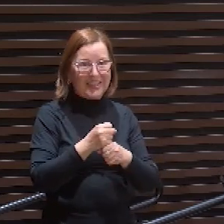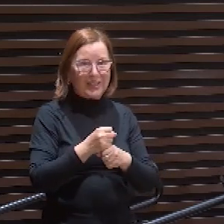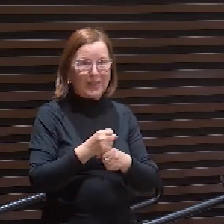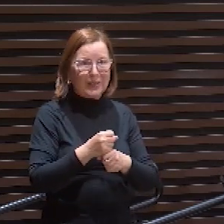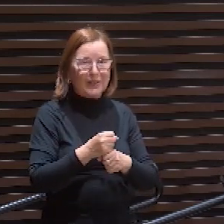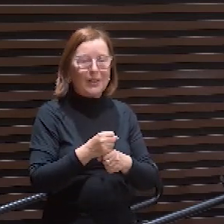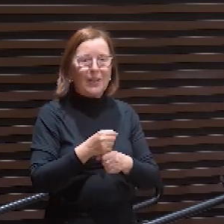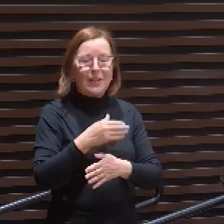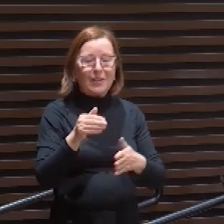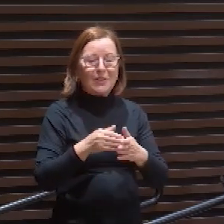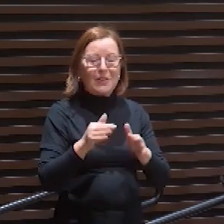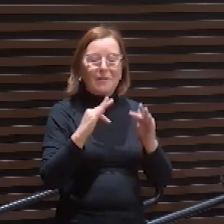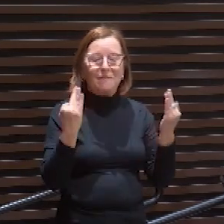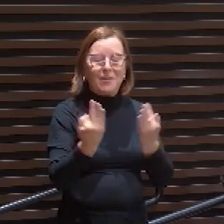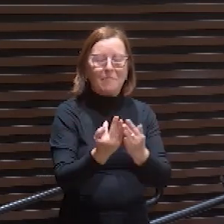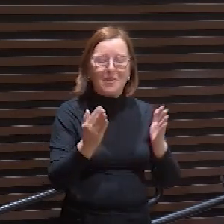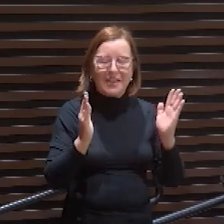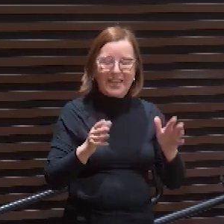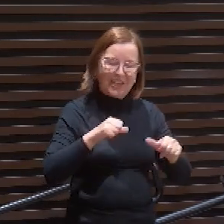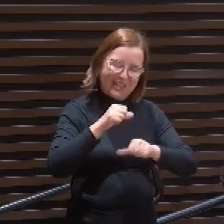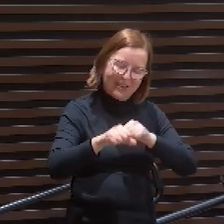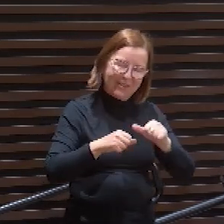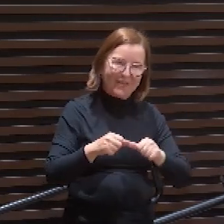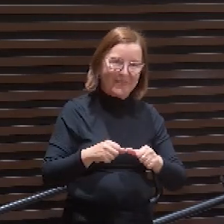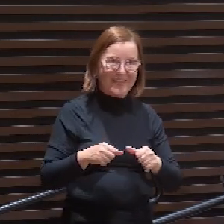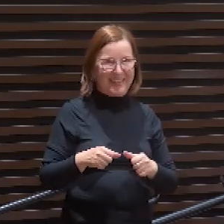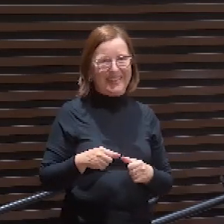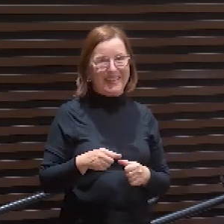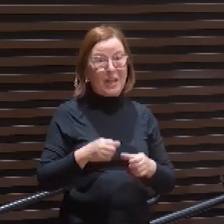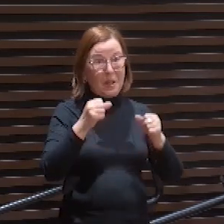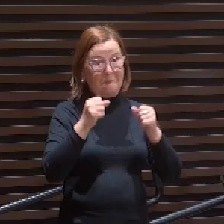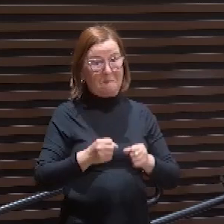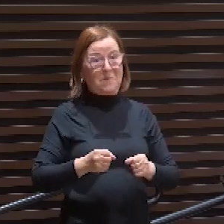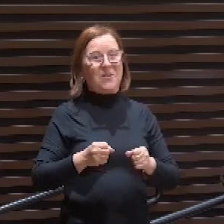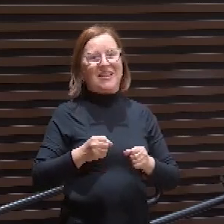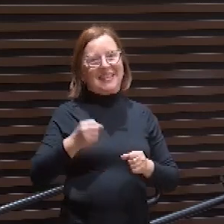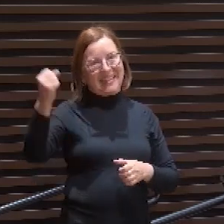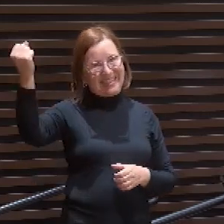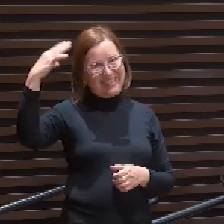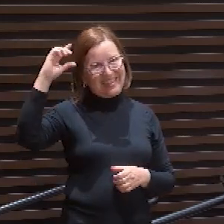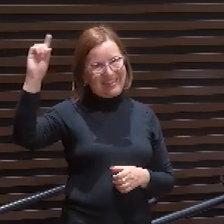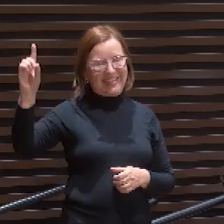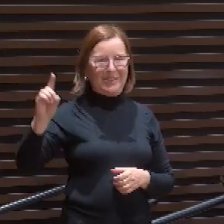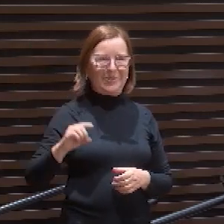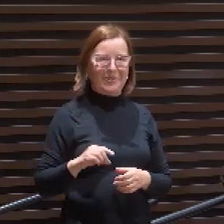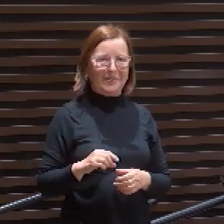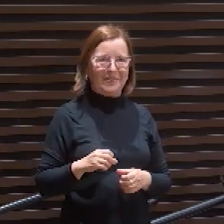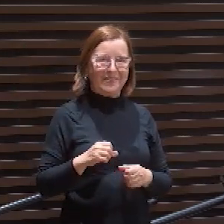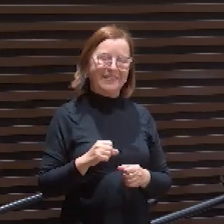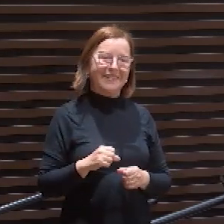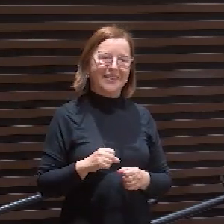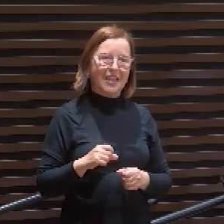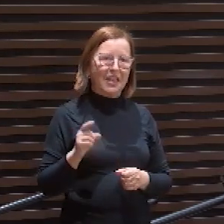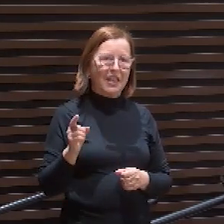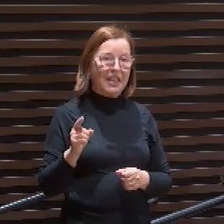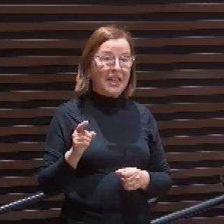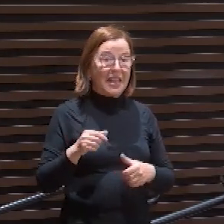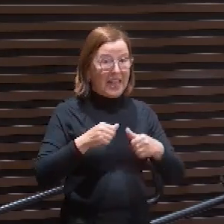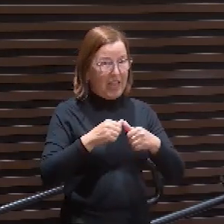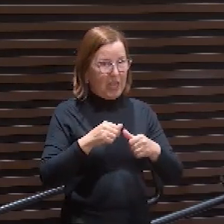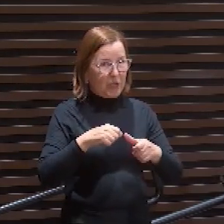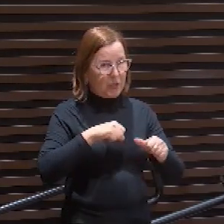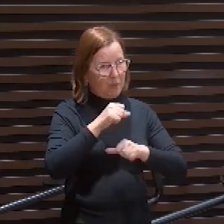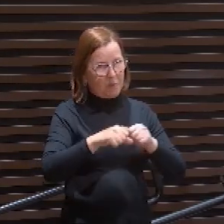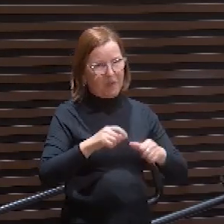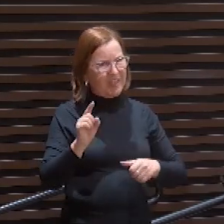faz a diferença. É isso que muda. Não é simplesmente ficar indo e vindo para a igreja e